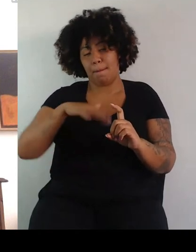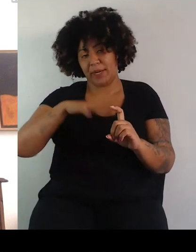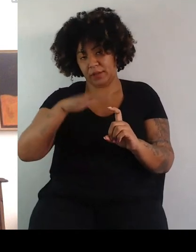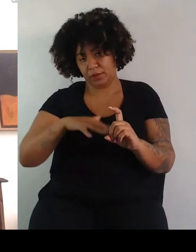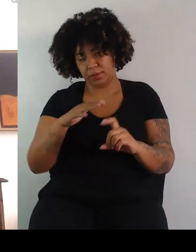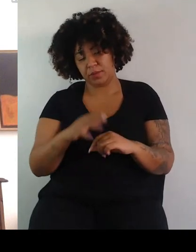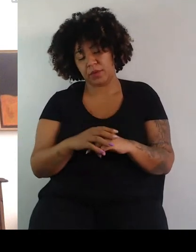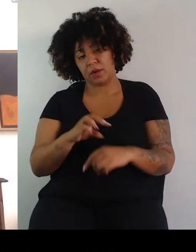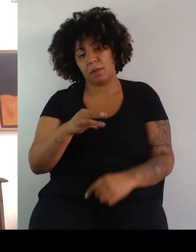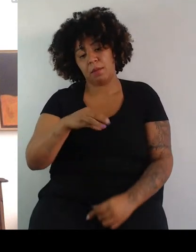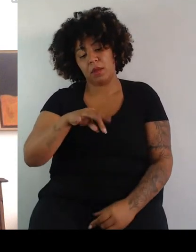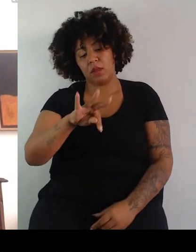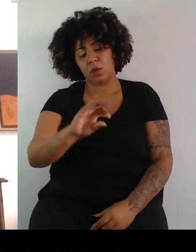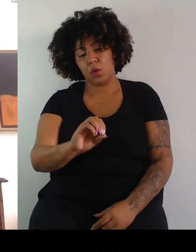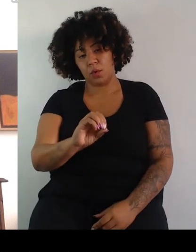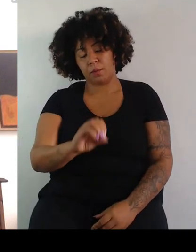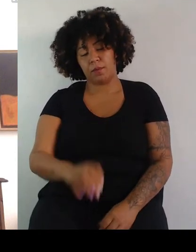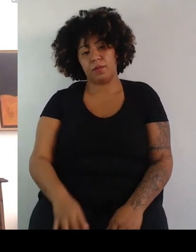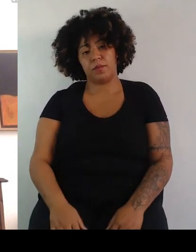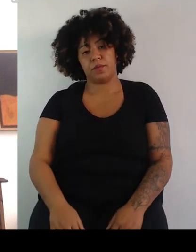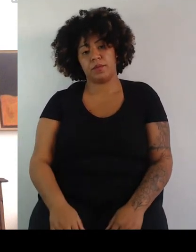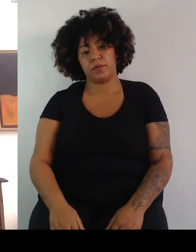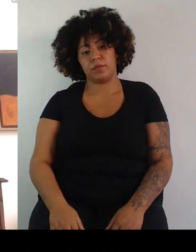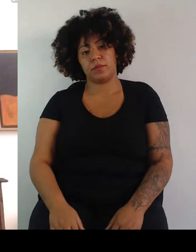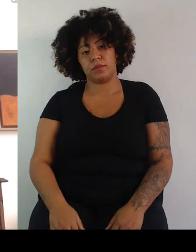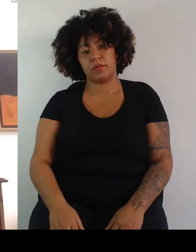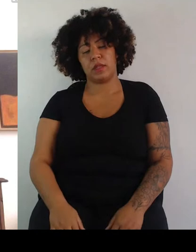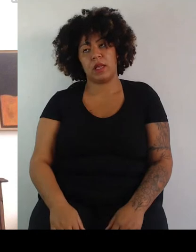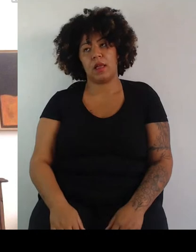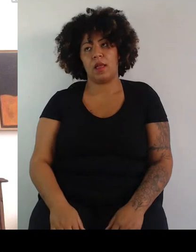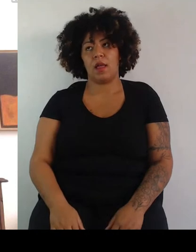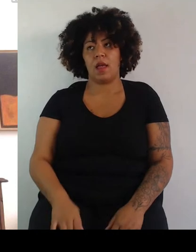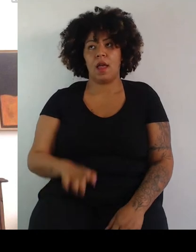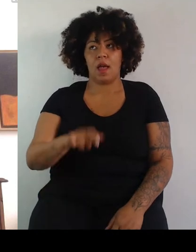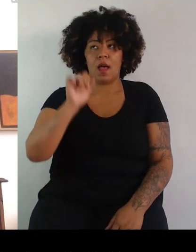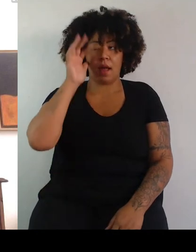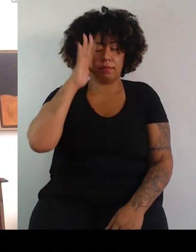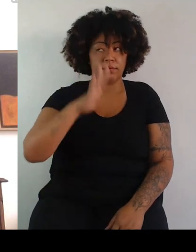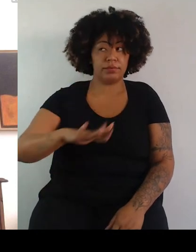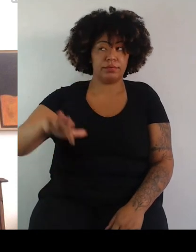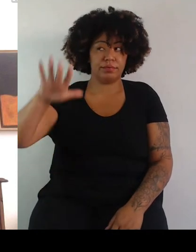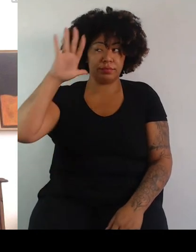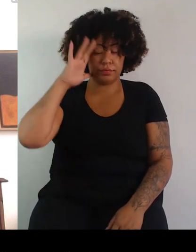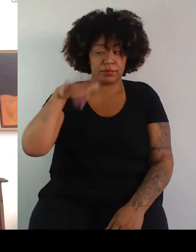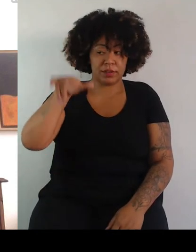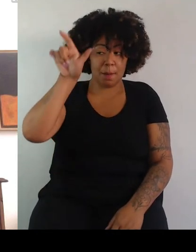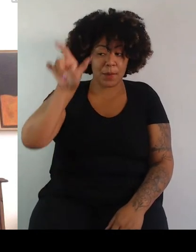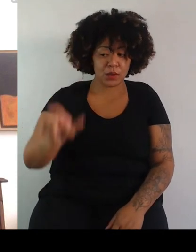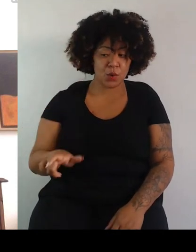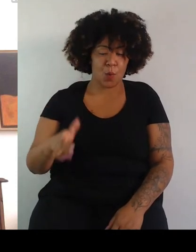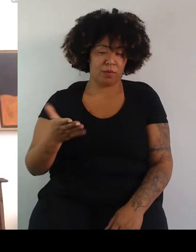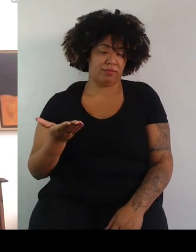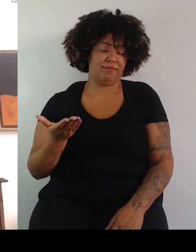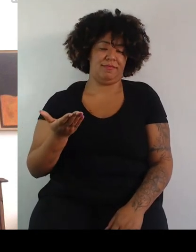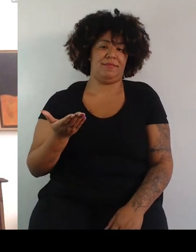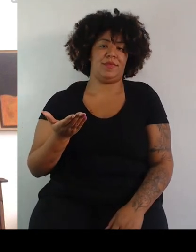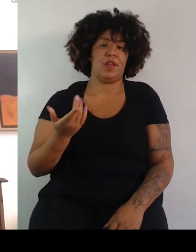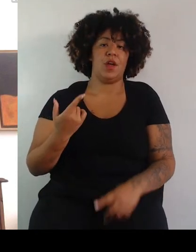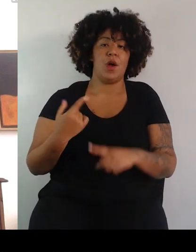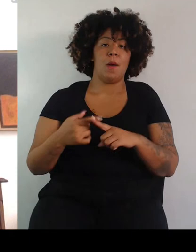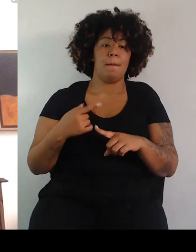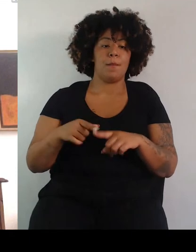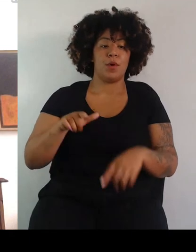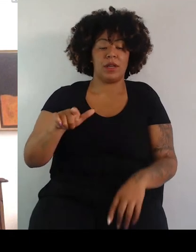O mito é inerente a bacon era uma espécie de